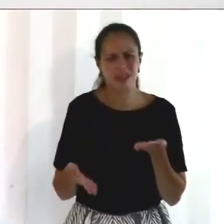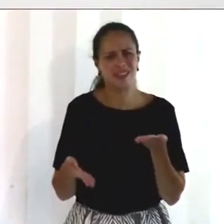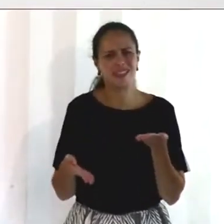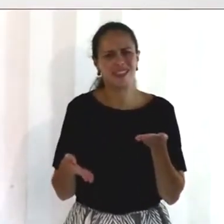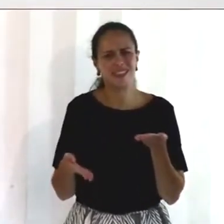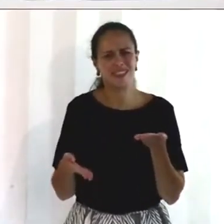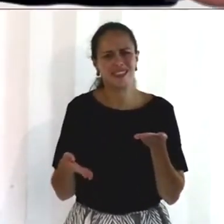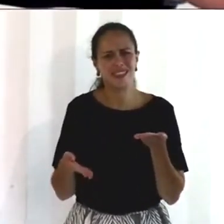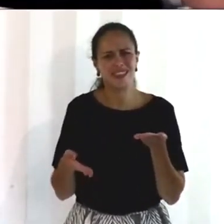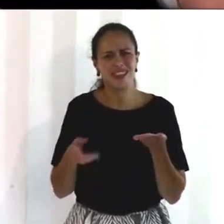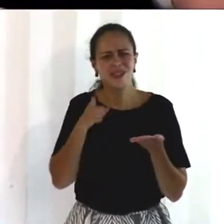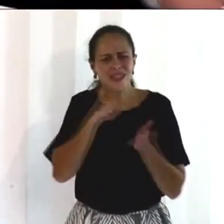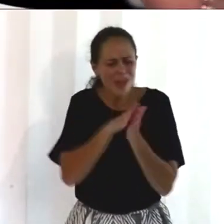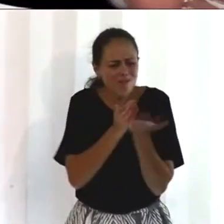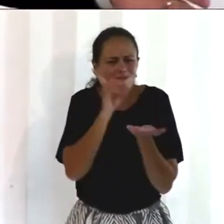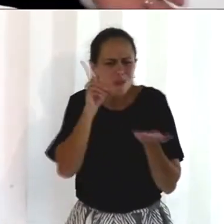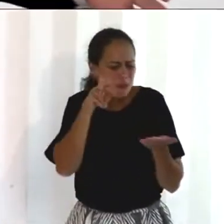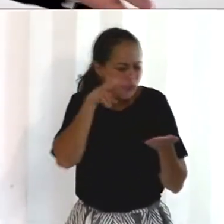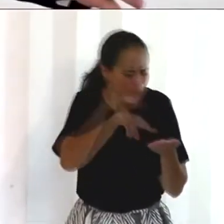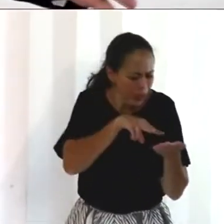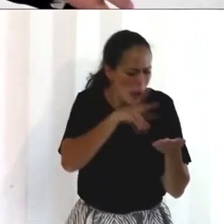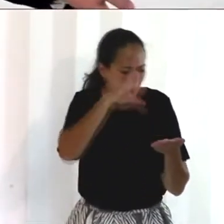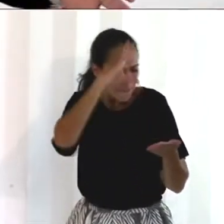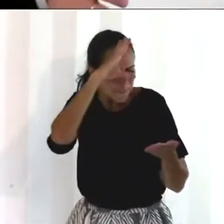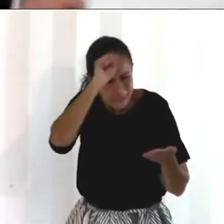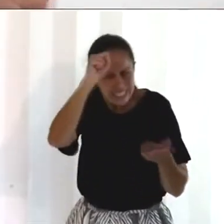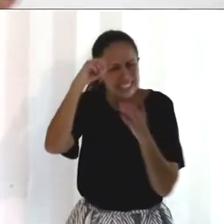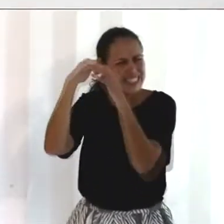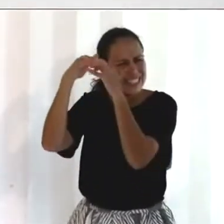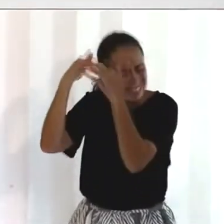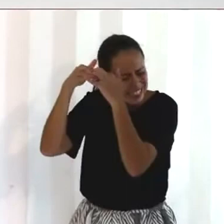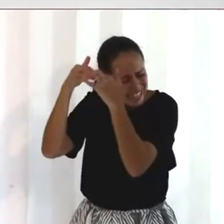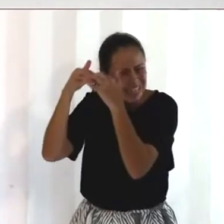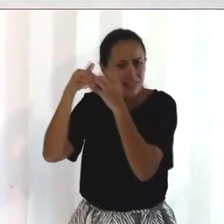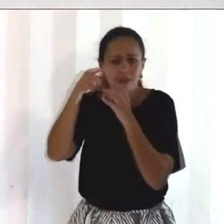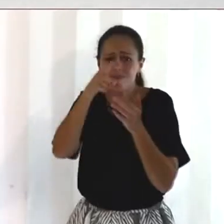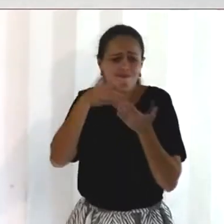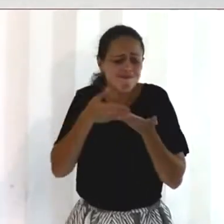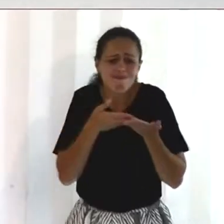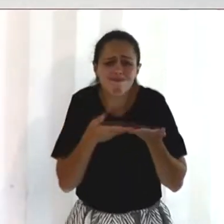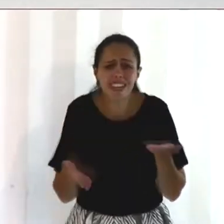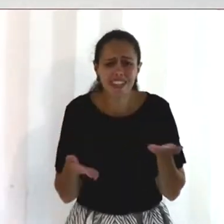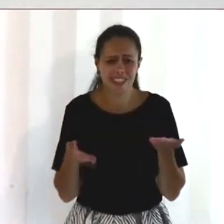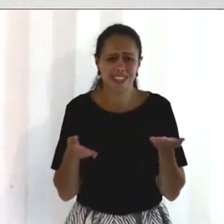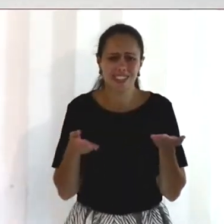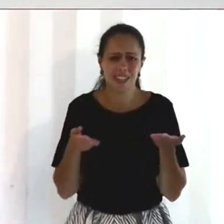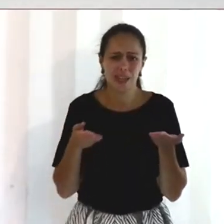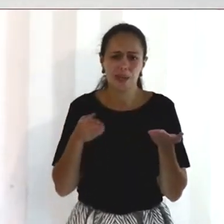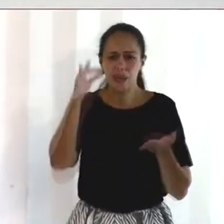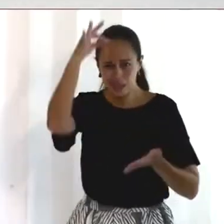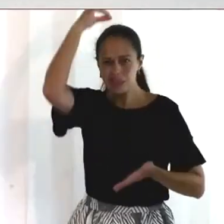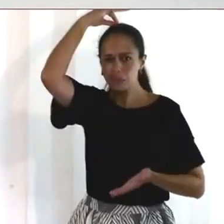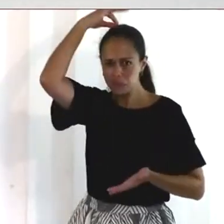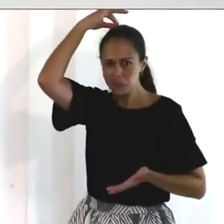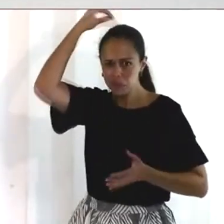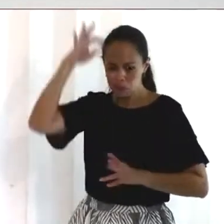Espírito de Deus acolhendo, cuidando, fortalecendo na sua fraqueza.